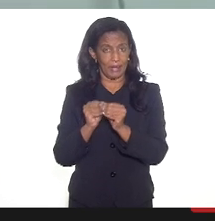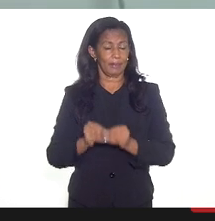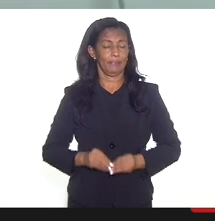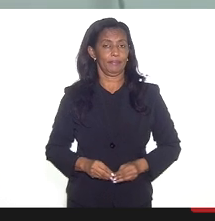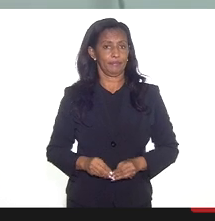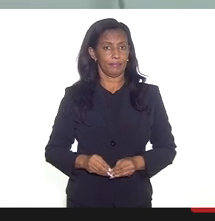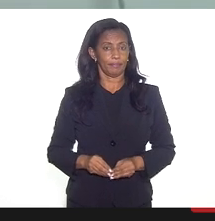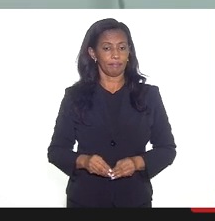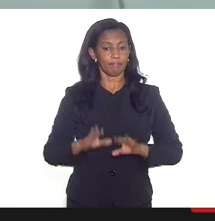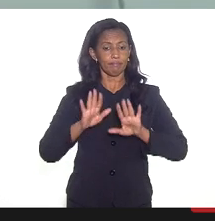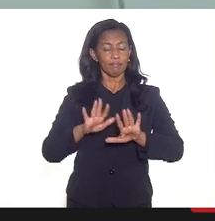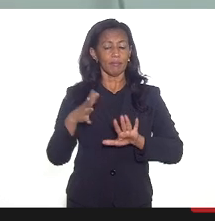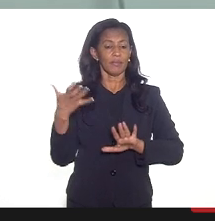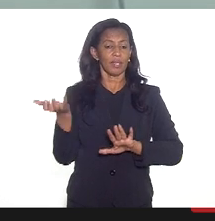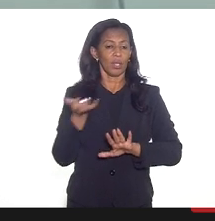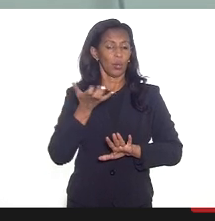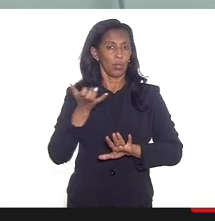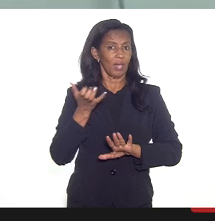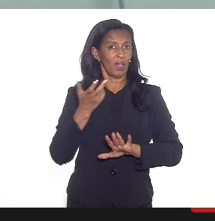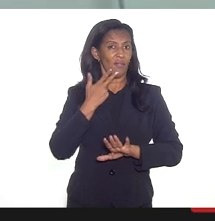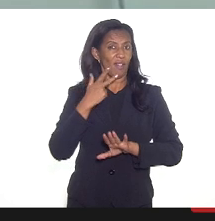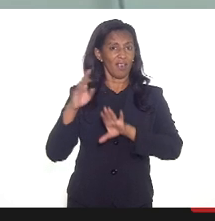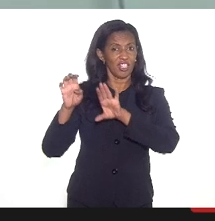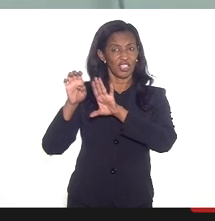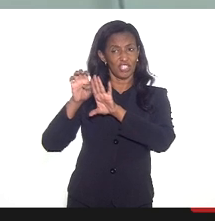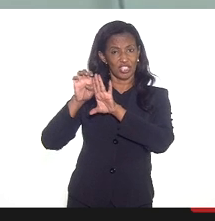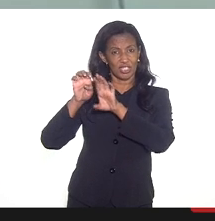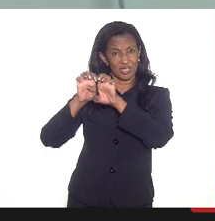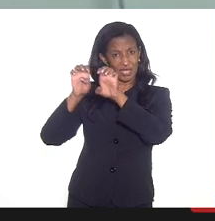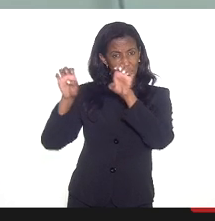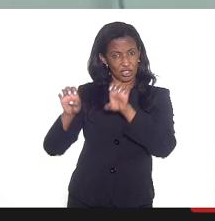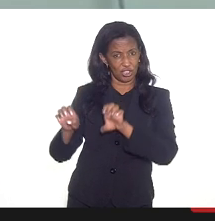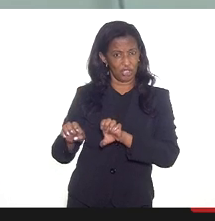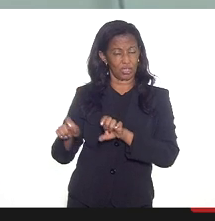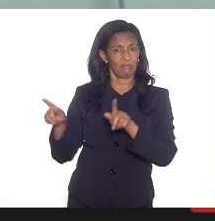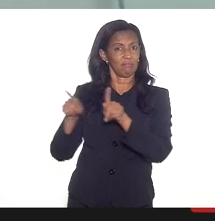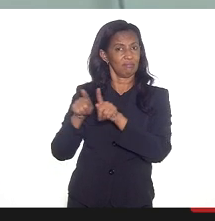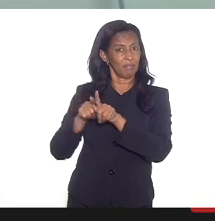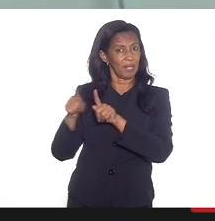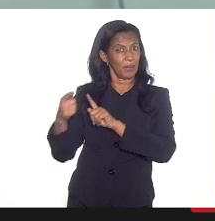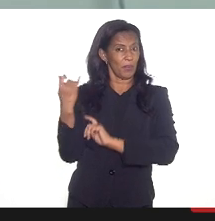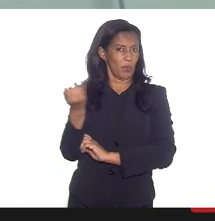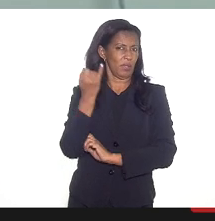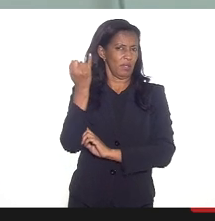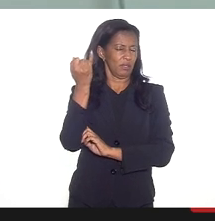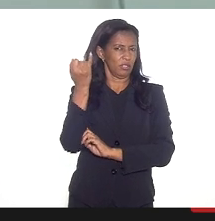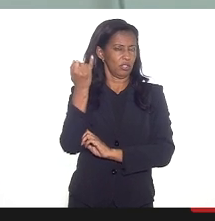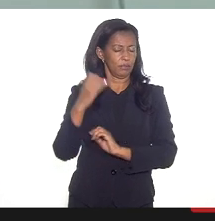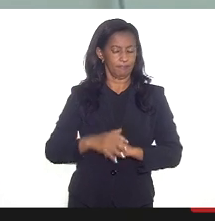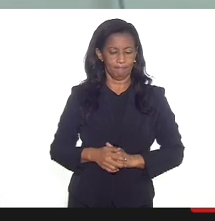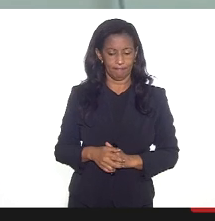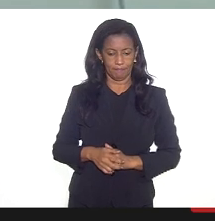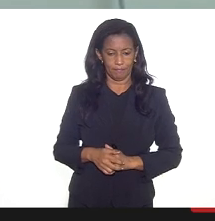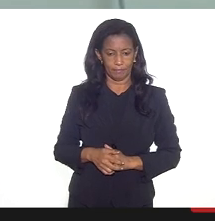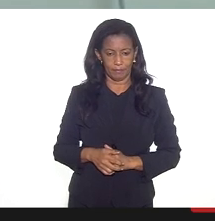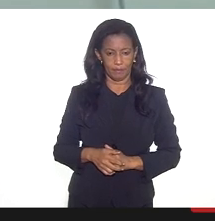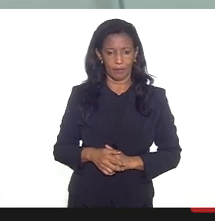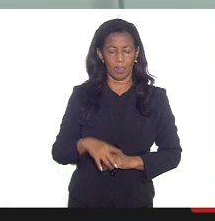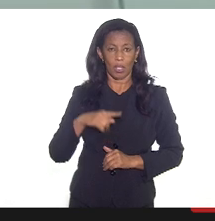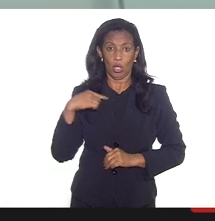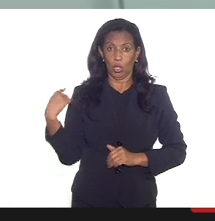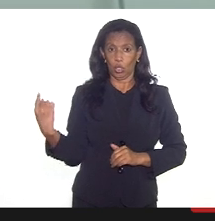tempo, mas eu quero trazer uma estatística muito interessante e muito triste, que é o seguinte: no dossiê do lesbocídio,